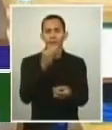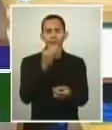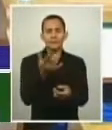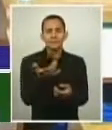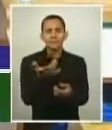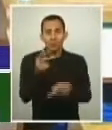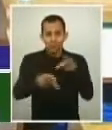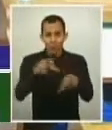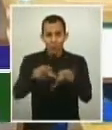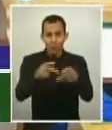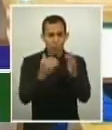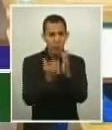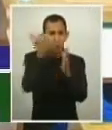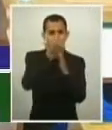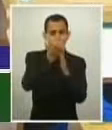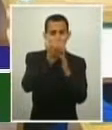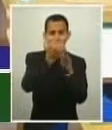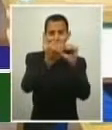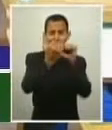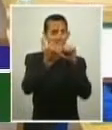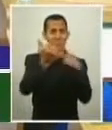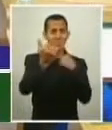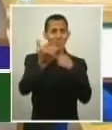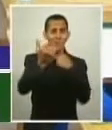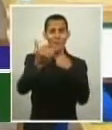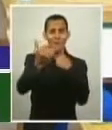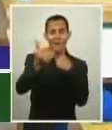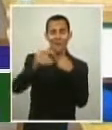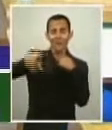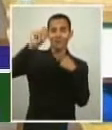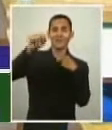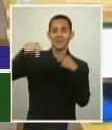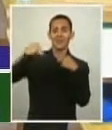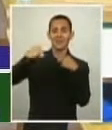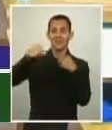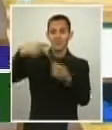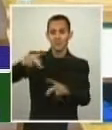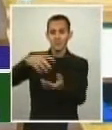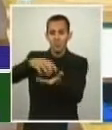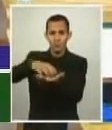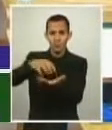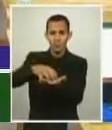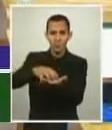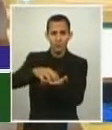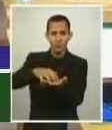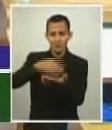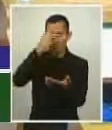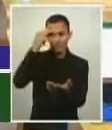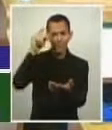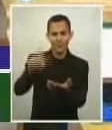o povo é soberano ele não pode delegar a um grupo de